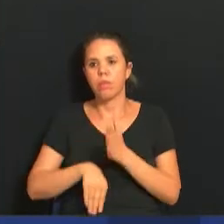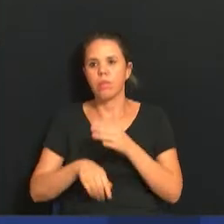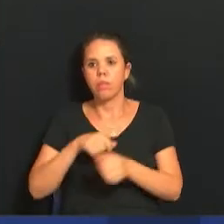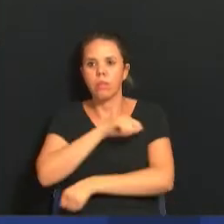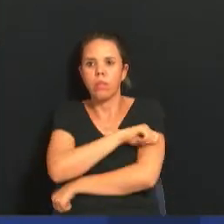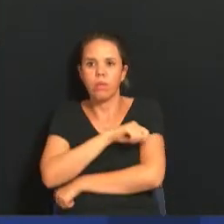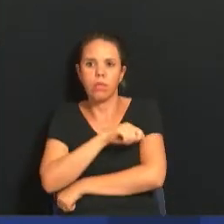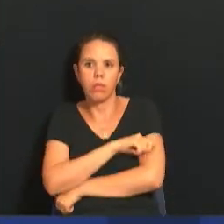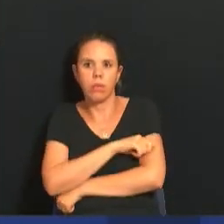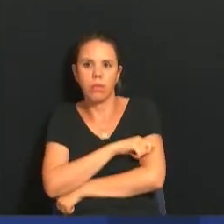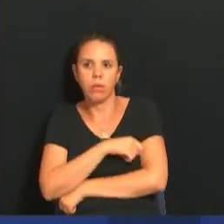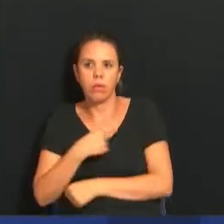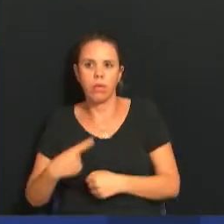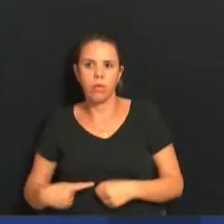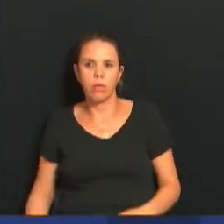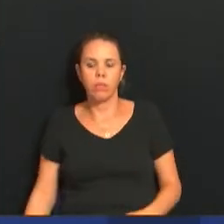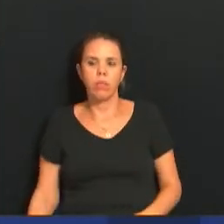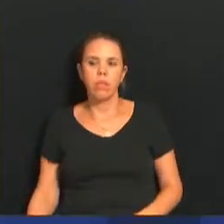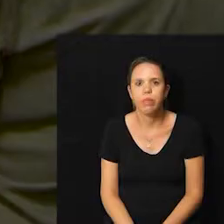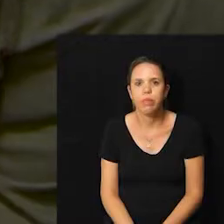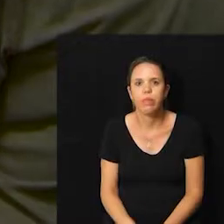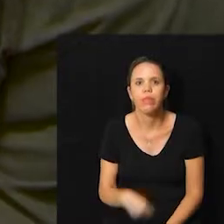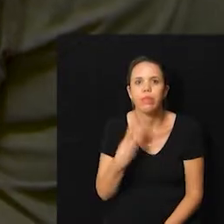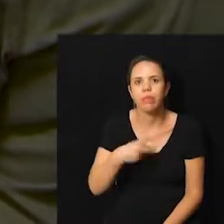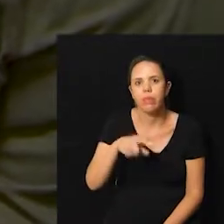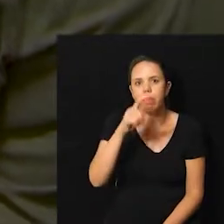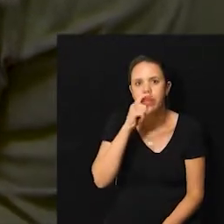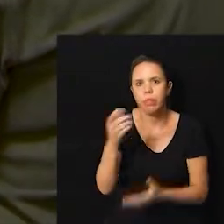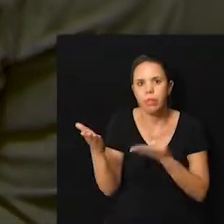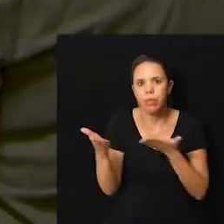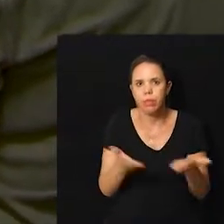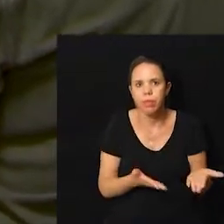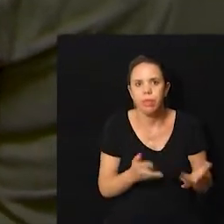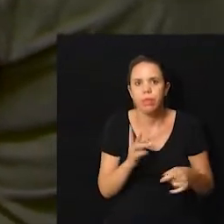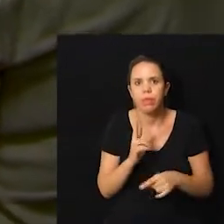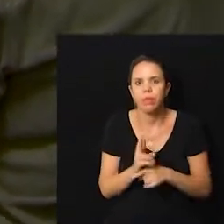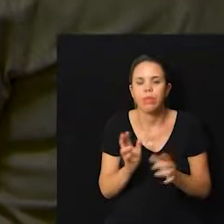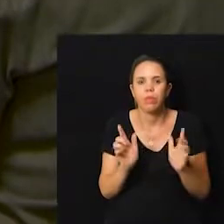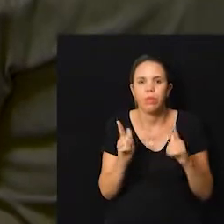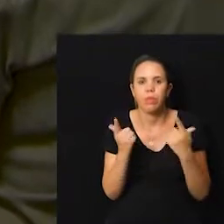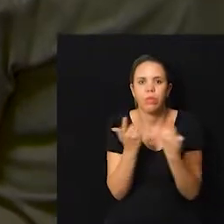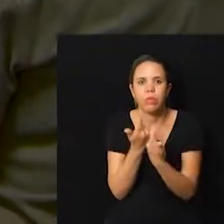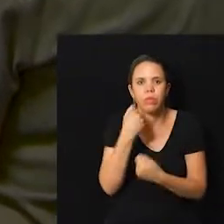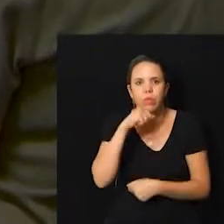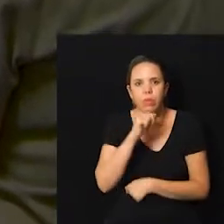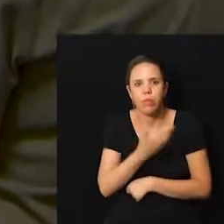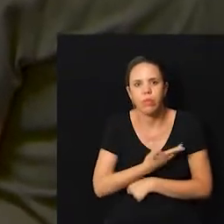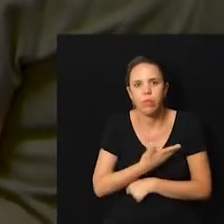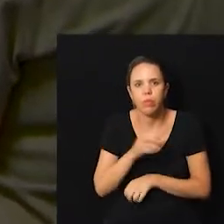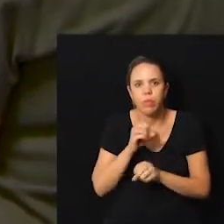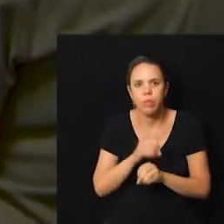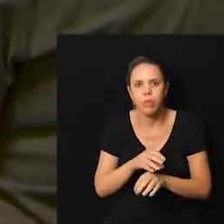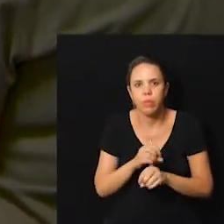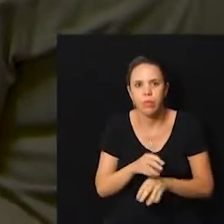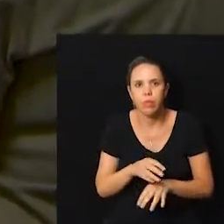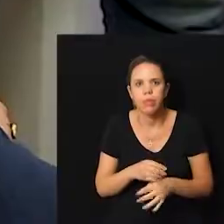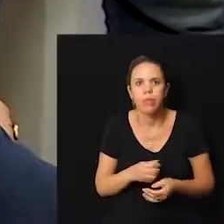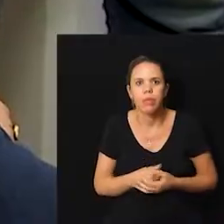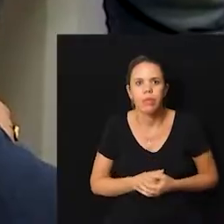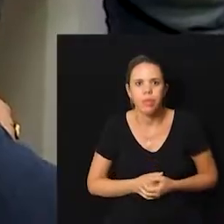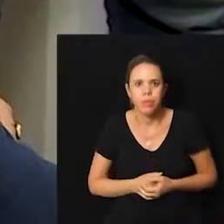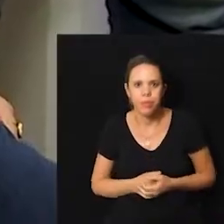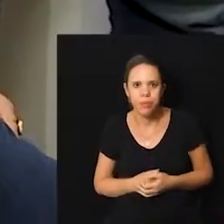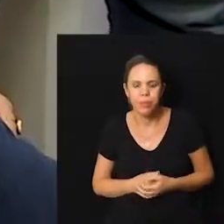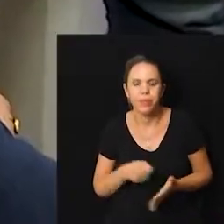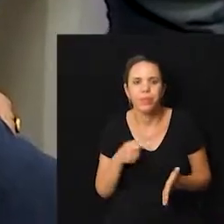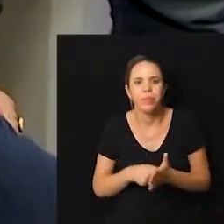da rede de ensino em Campinas. O presidente da Câmara, o vereador Zé Carlos, recebeu representantes do grupo